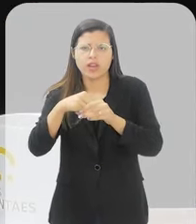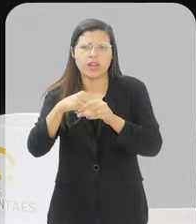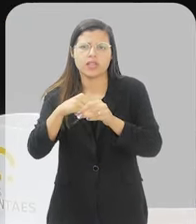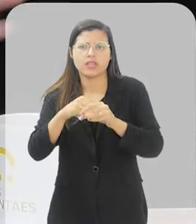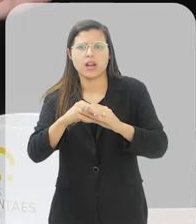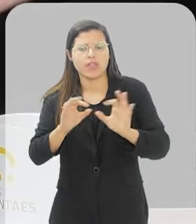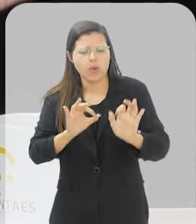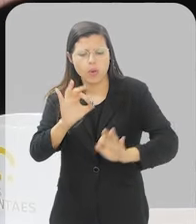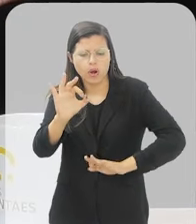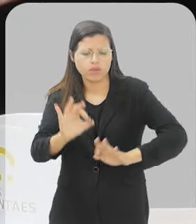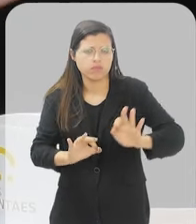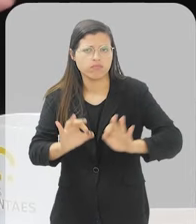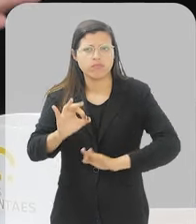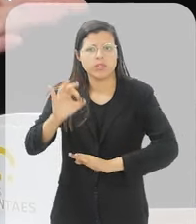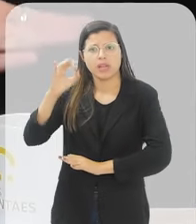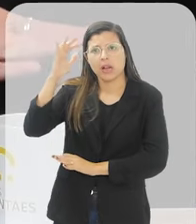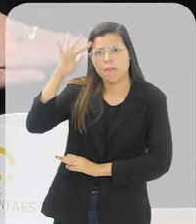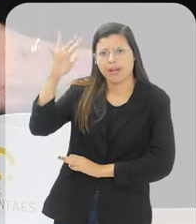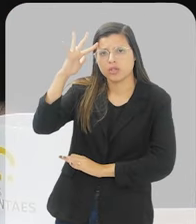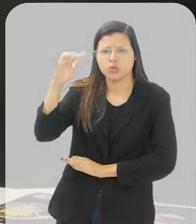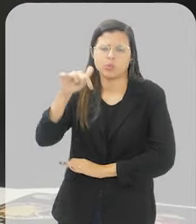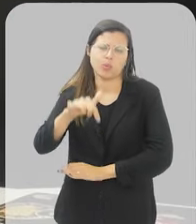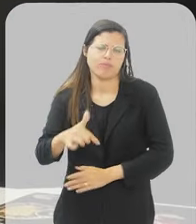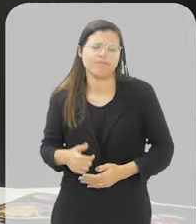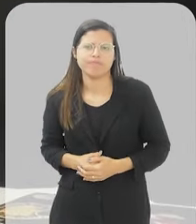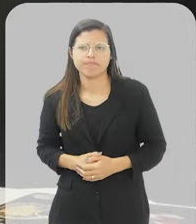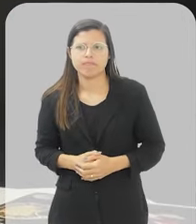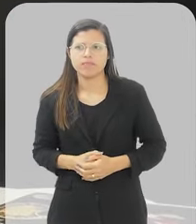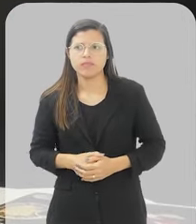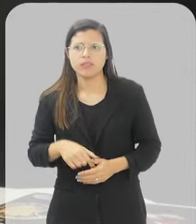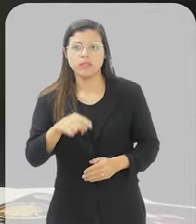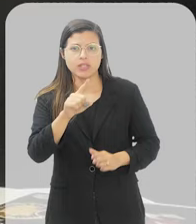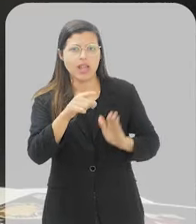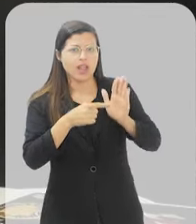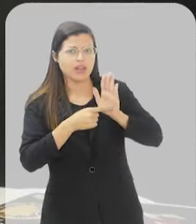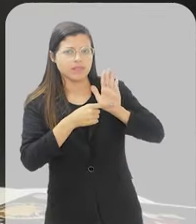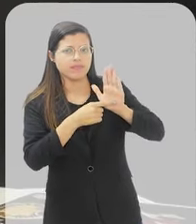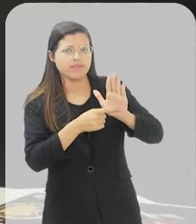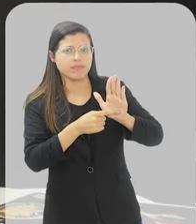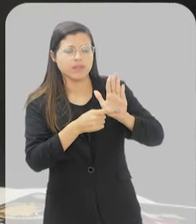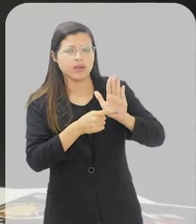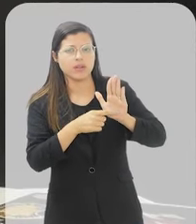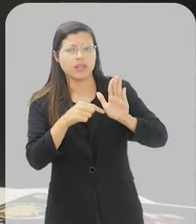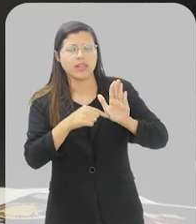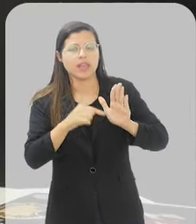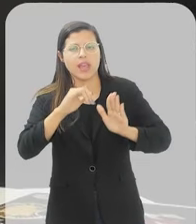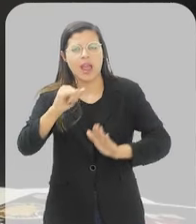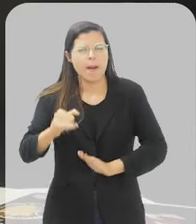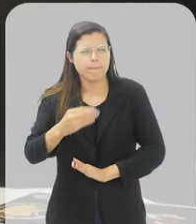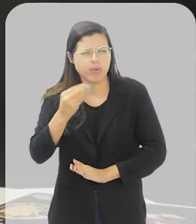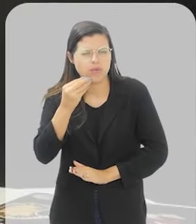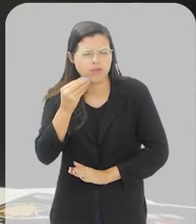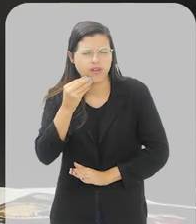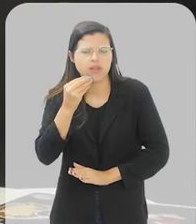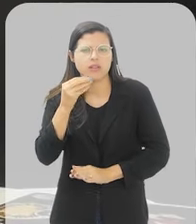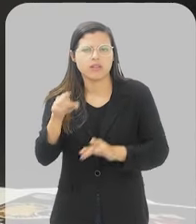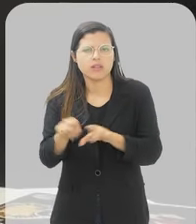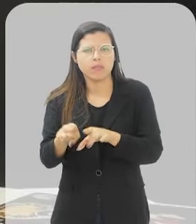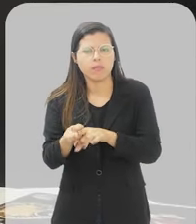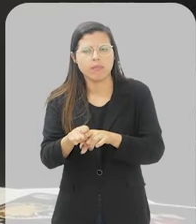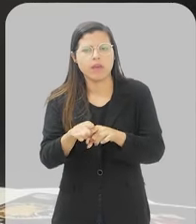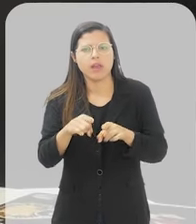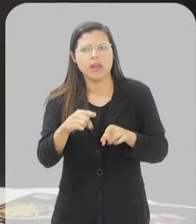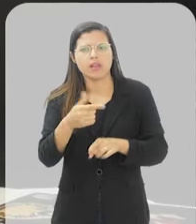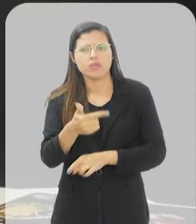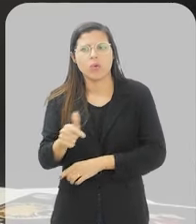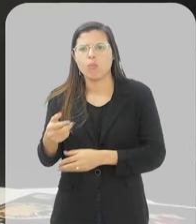na paleta de cores que ele idealizou para o carnaval. E você é aquele destaque que reaproveita, e fala um pouco disso para o nosso